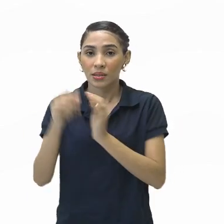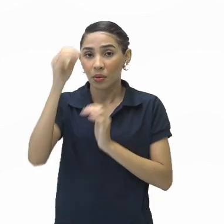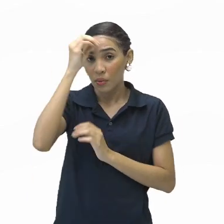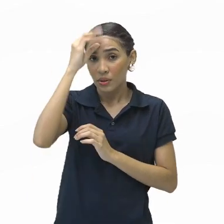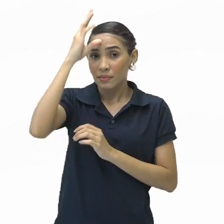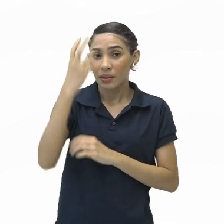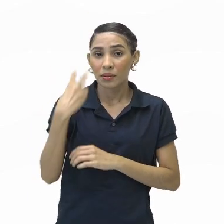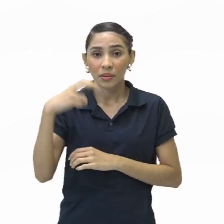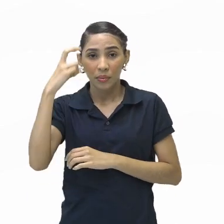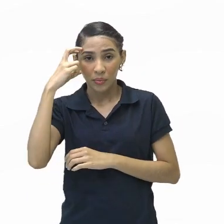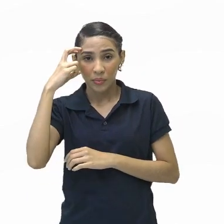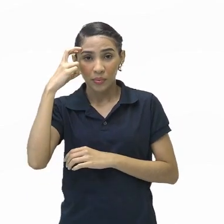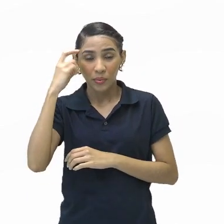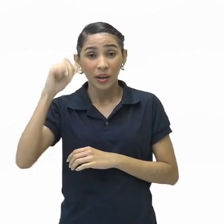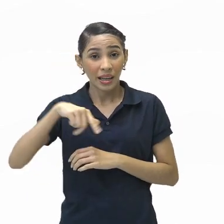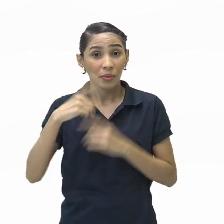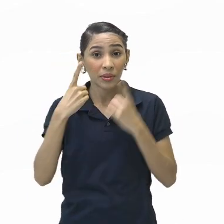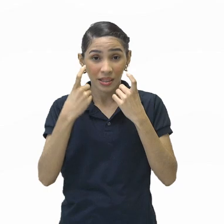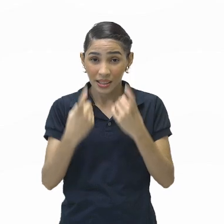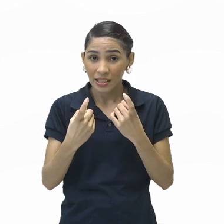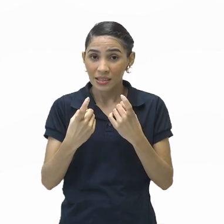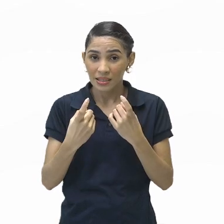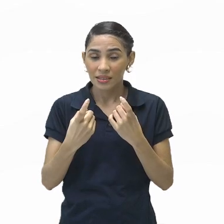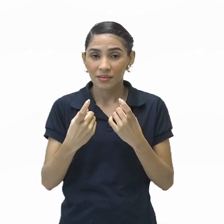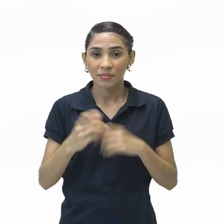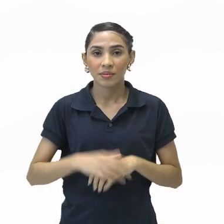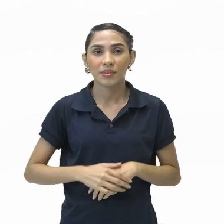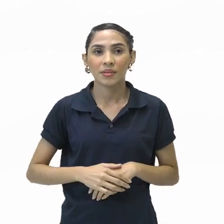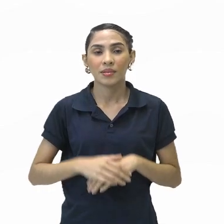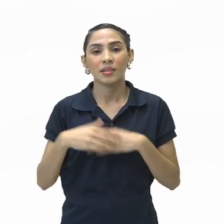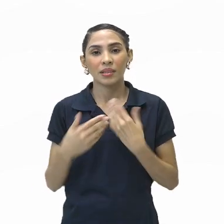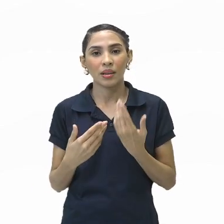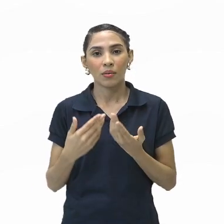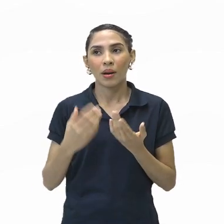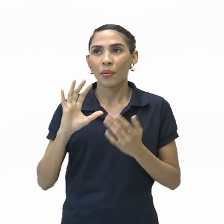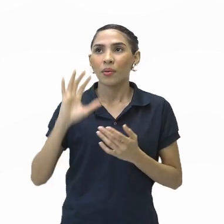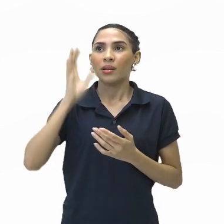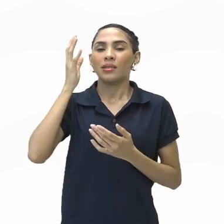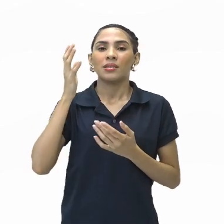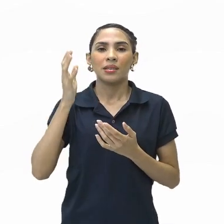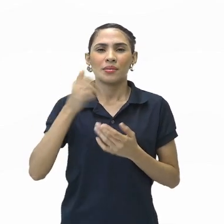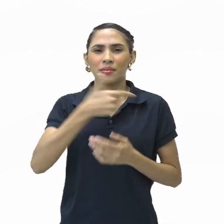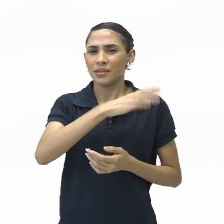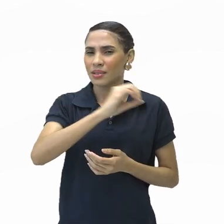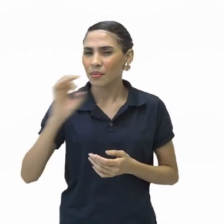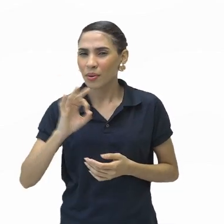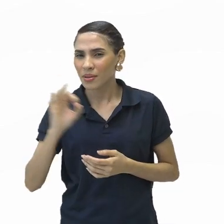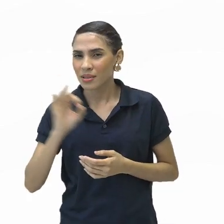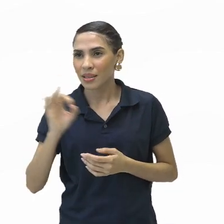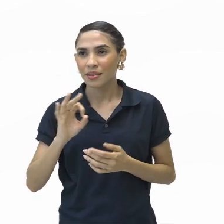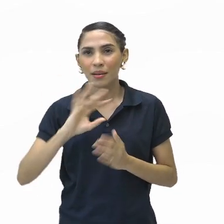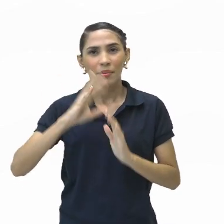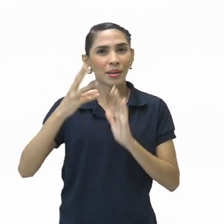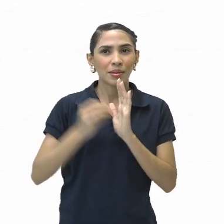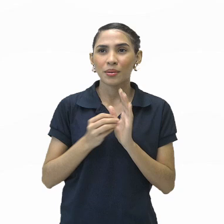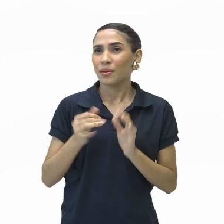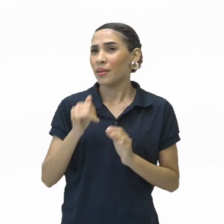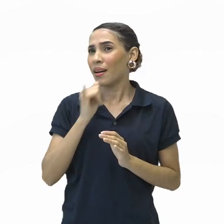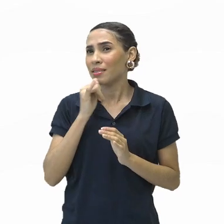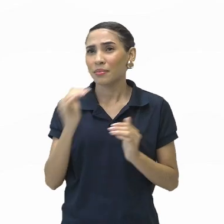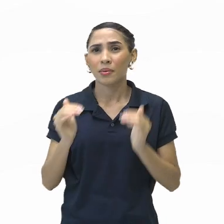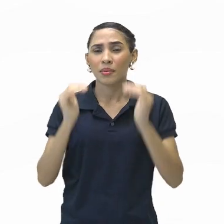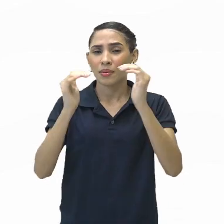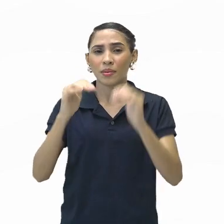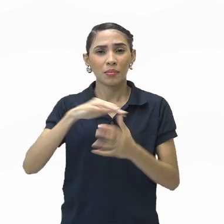dessas culturas. Essa que tem que ser a busca. Né? Não necessariamente que isso está acontecendo 100%, a Amazônia é um exemplo para o